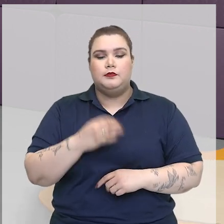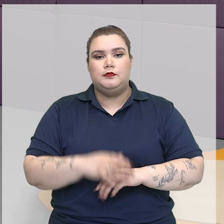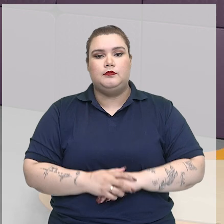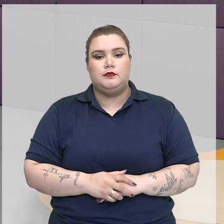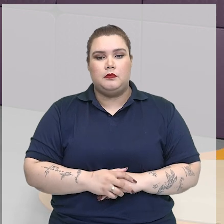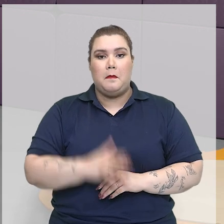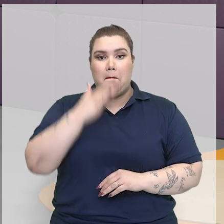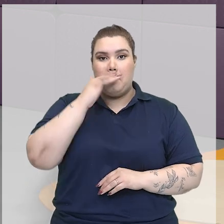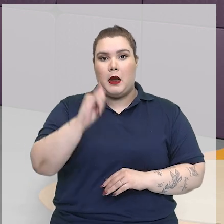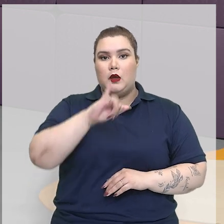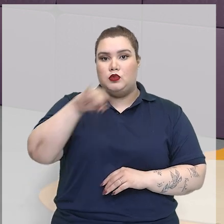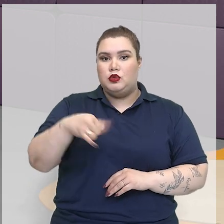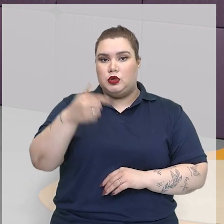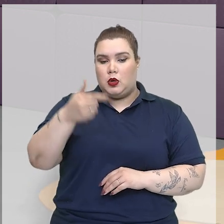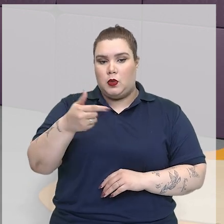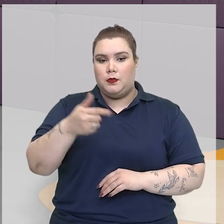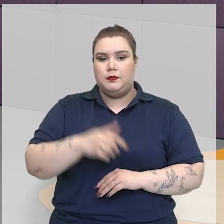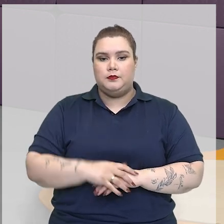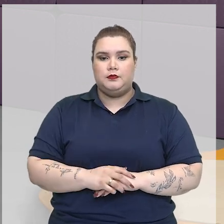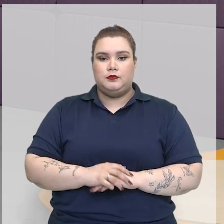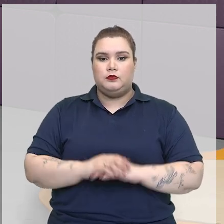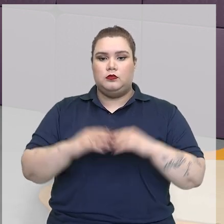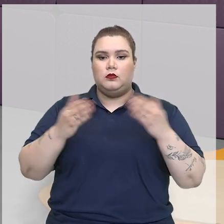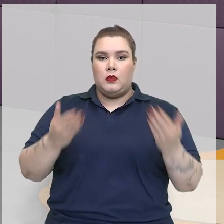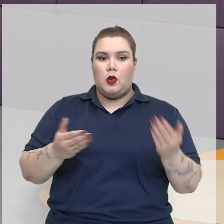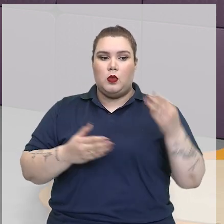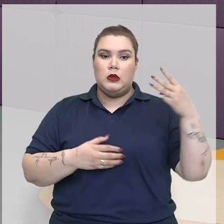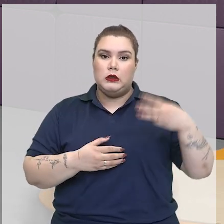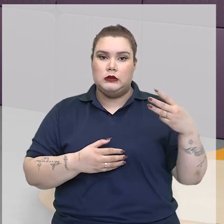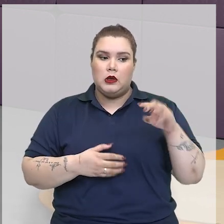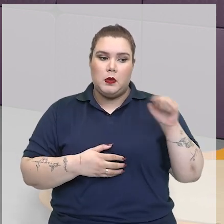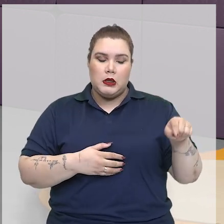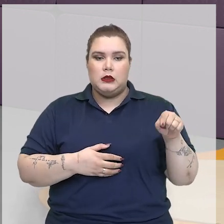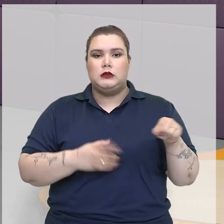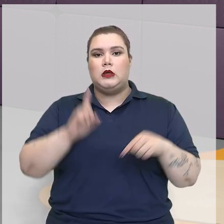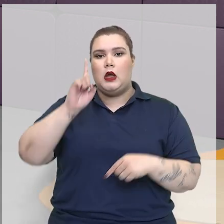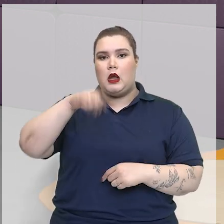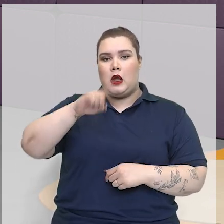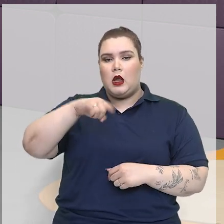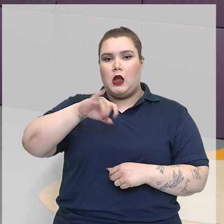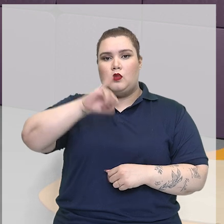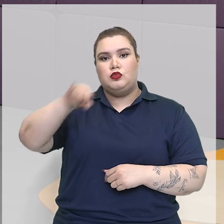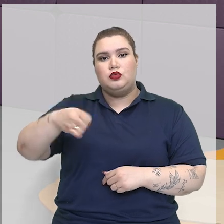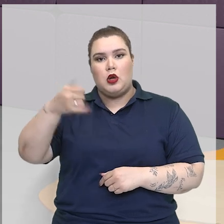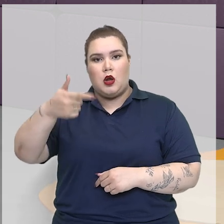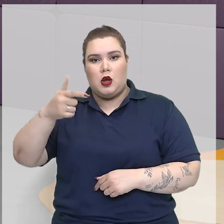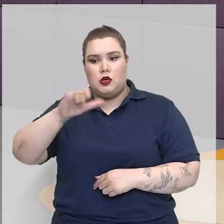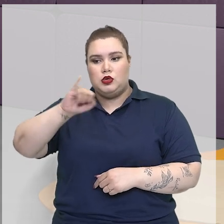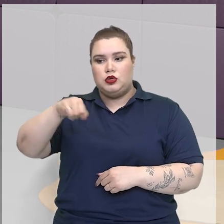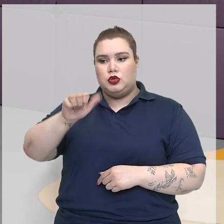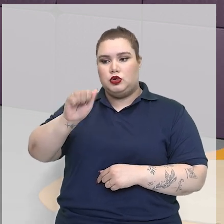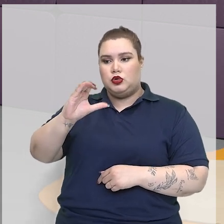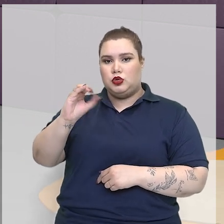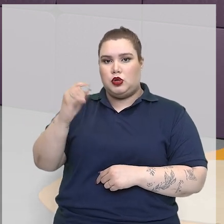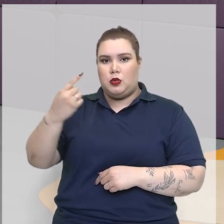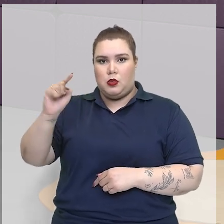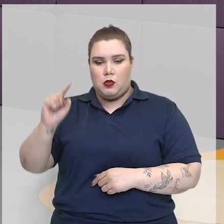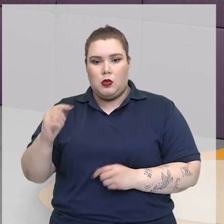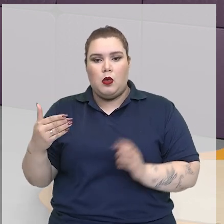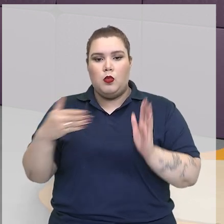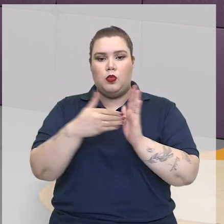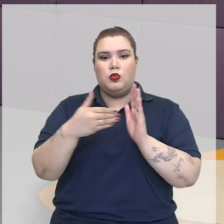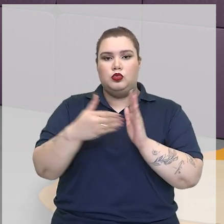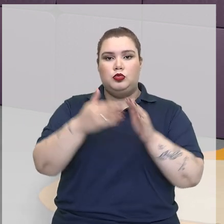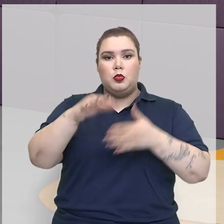E, por terceiro, né, nós temos Jacó, que vai ser o último patriarca